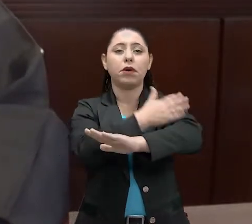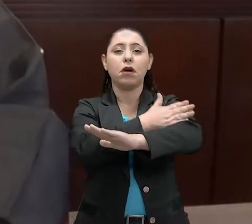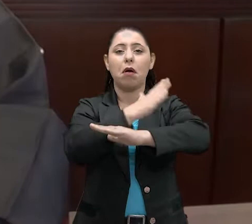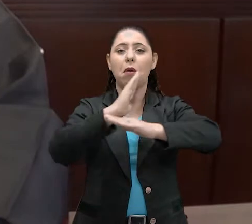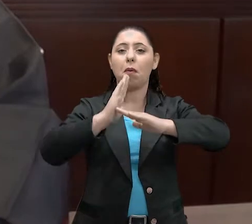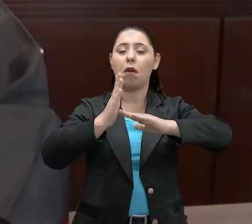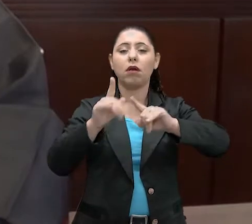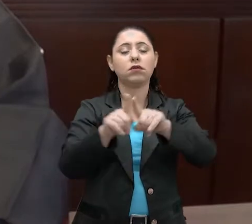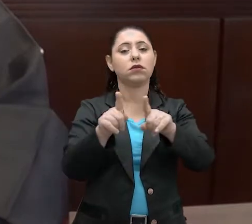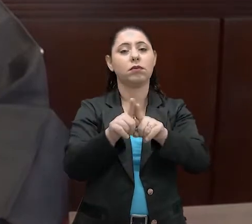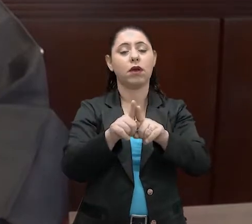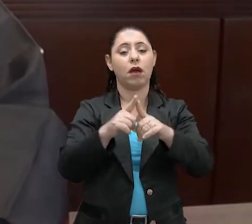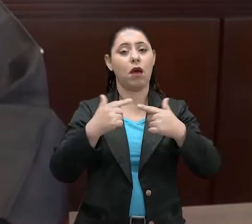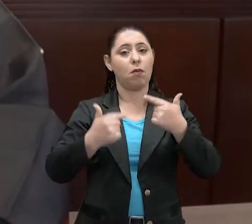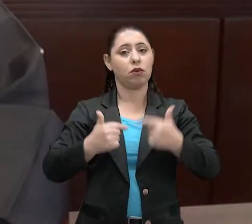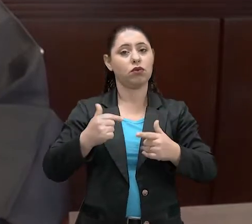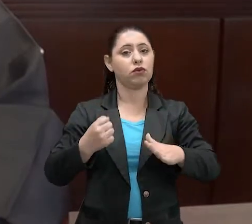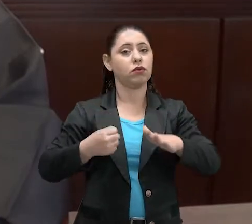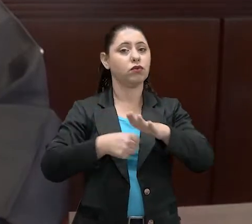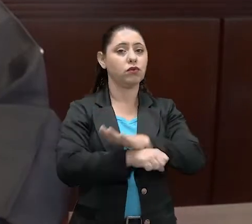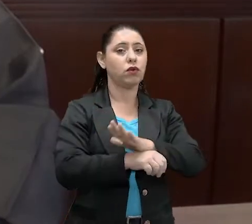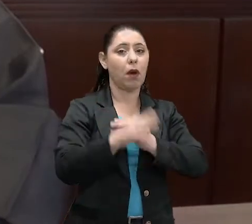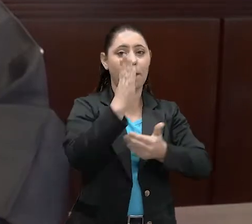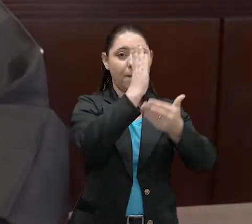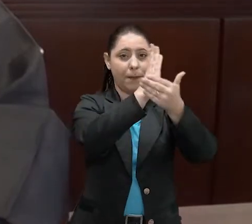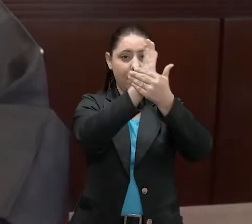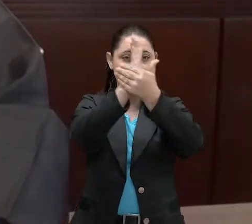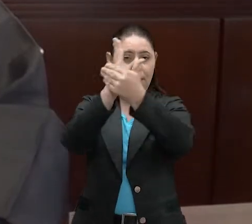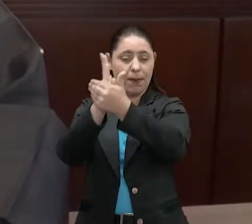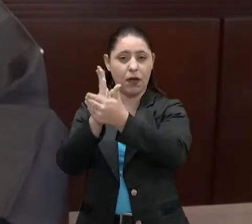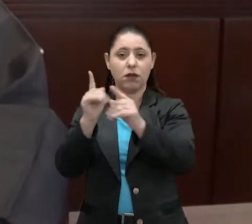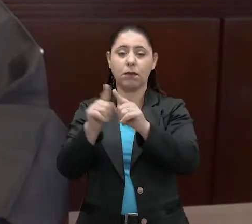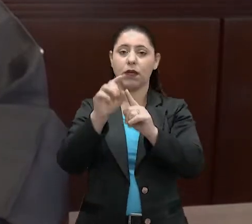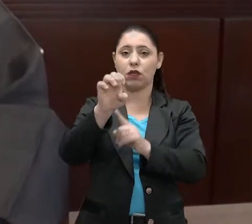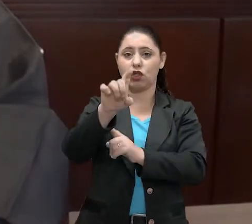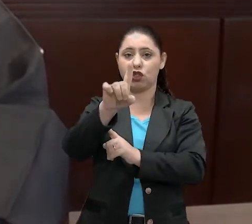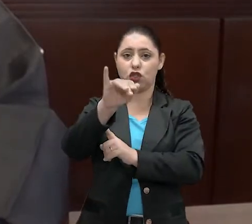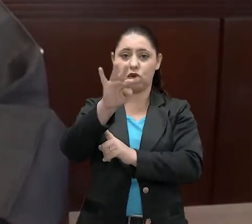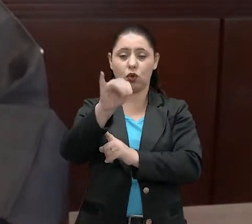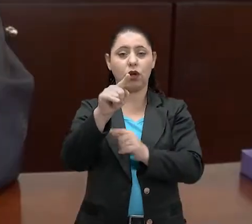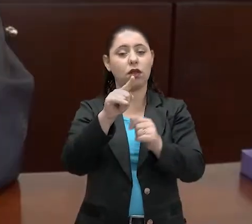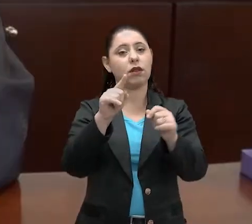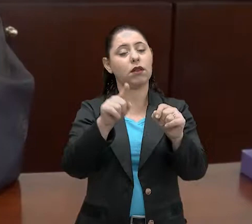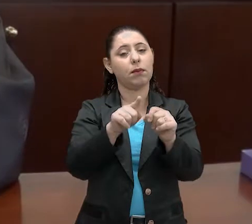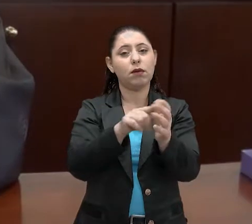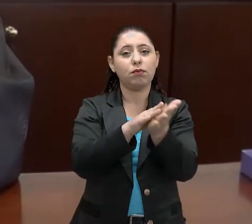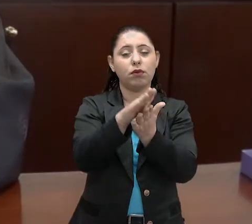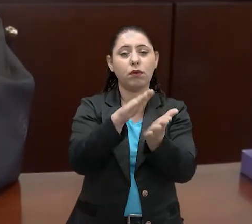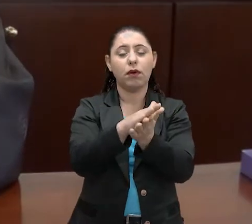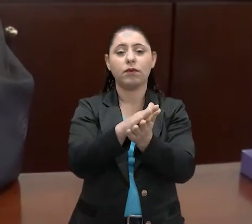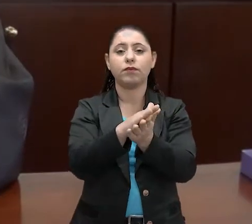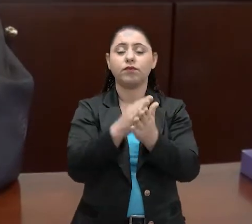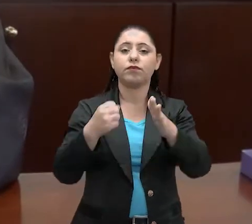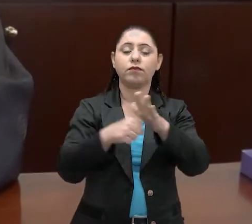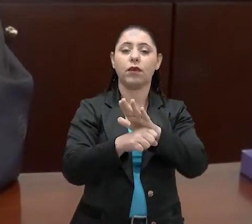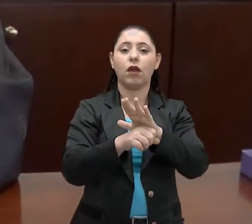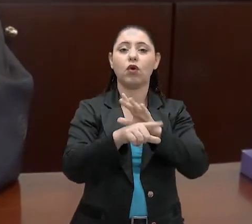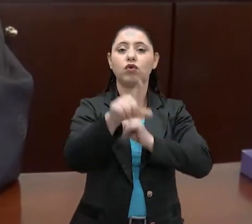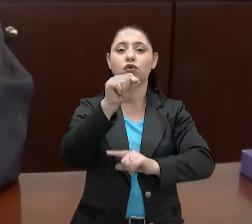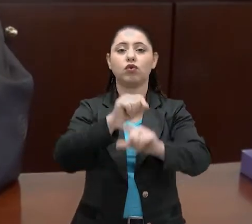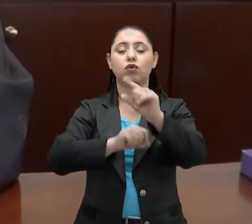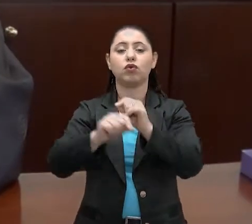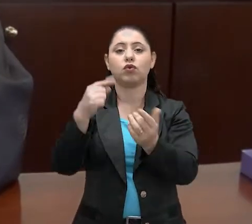contemporâneas, mantendo ainda a política de seleção das bibliotecas receptoras. A seleção das bibliotecas